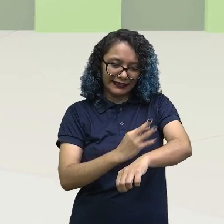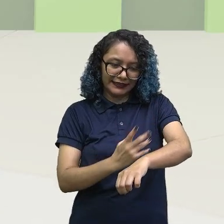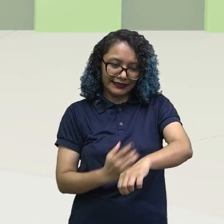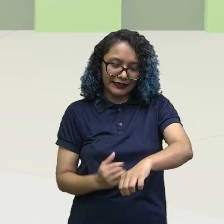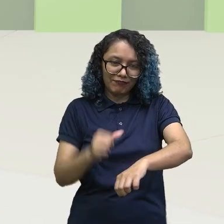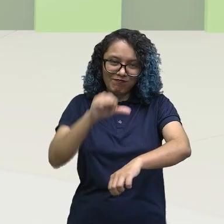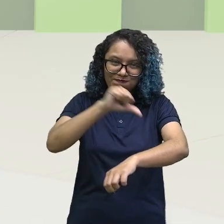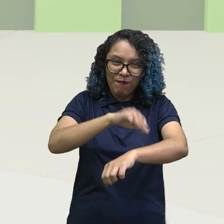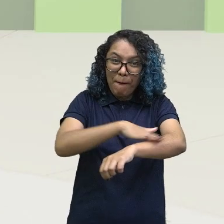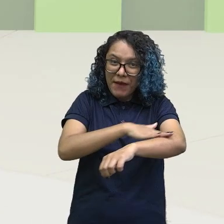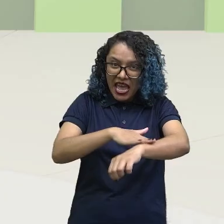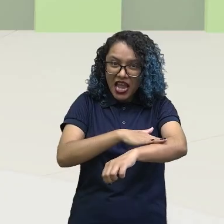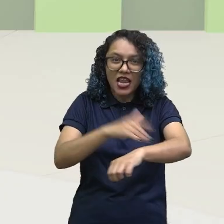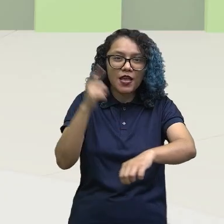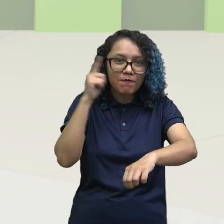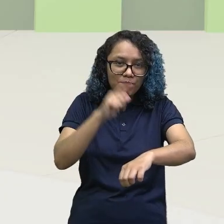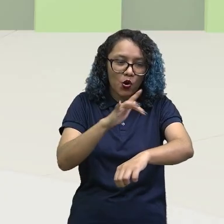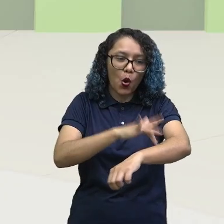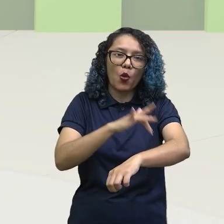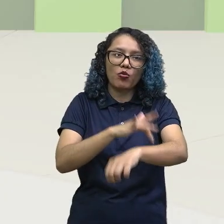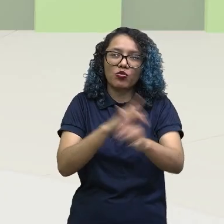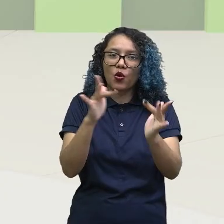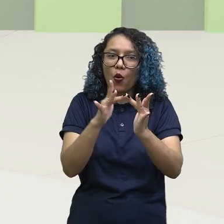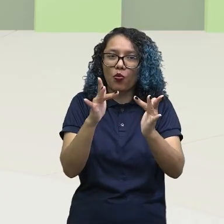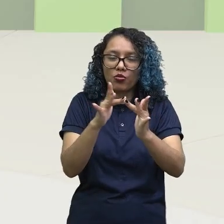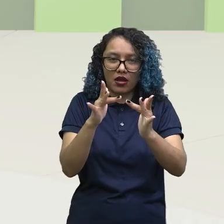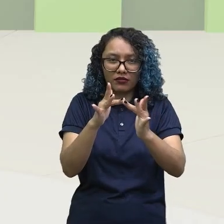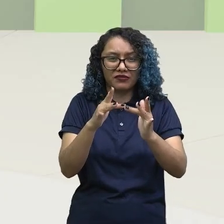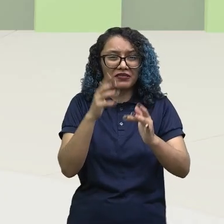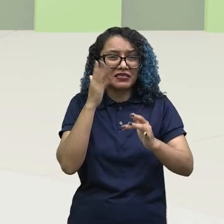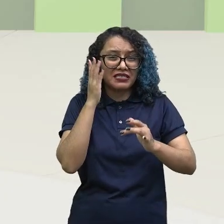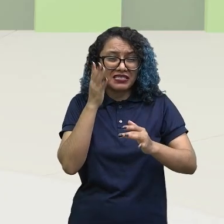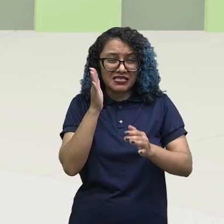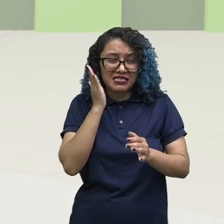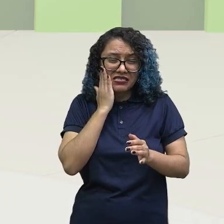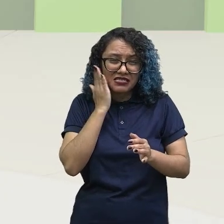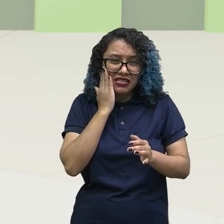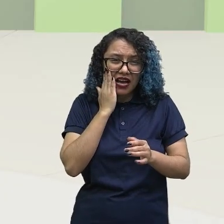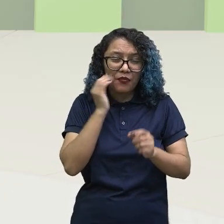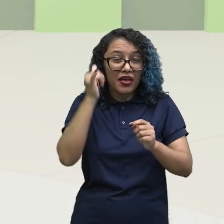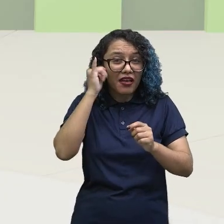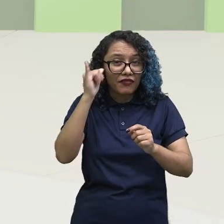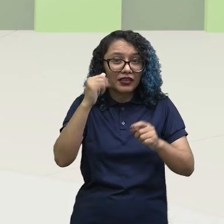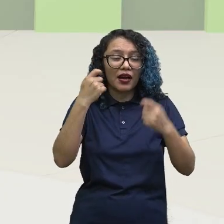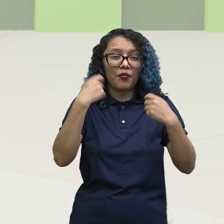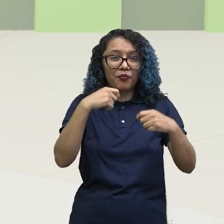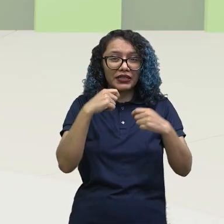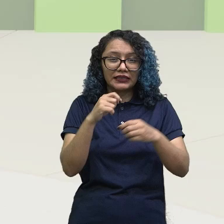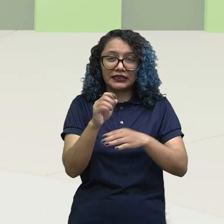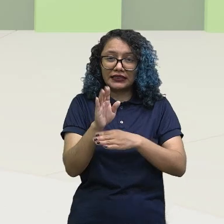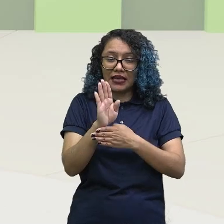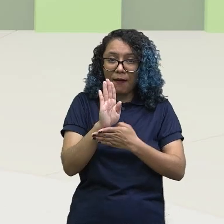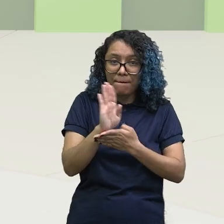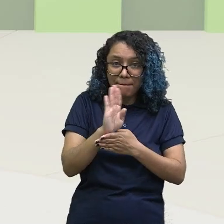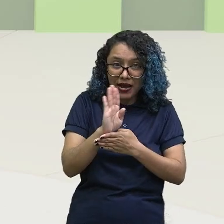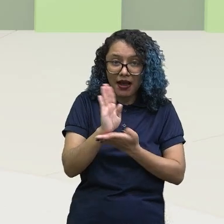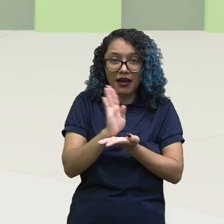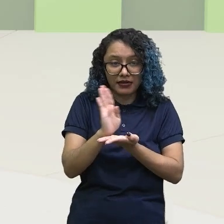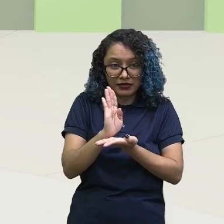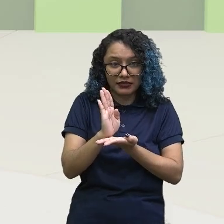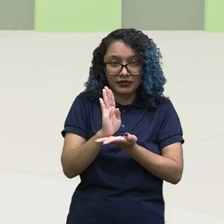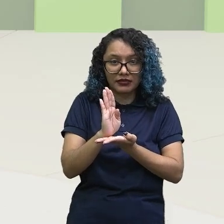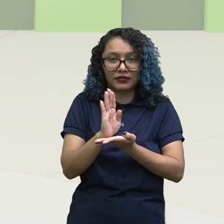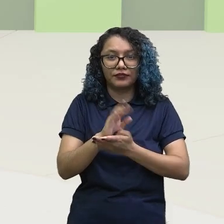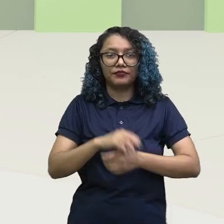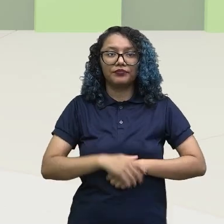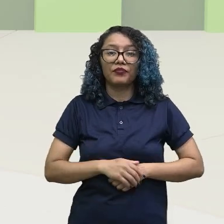braço. A gente sabe que para neutralizar um ácido forte como esse, precisa de uma base e rapidamente a gente colocou, mas ele passou